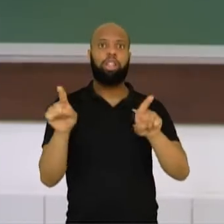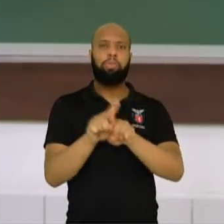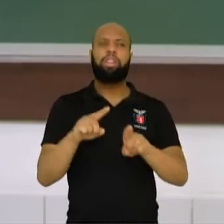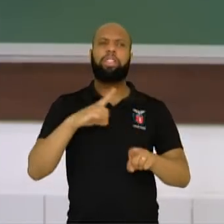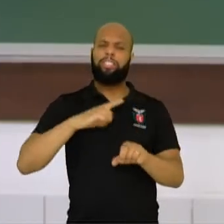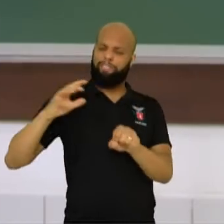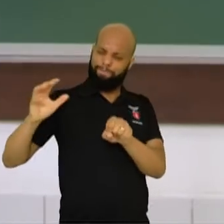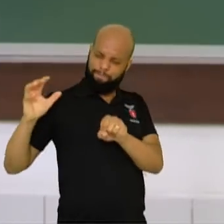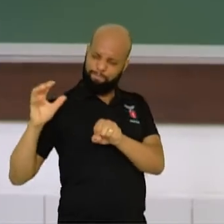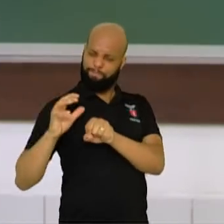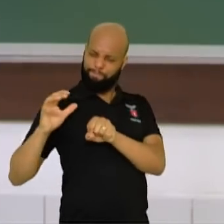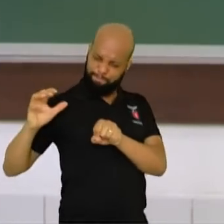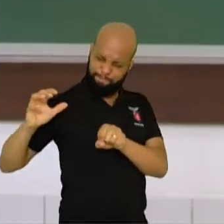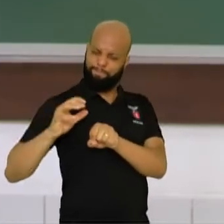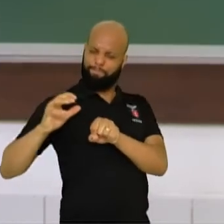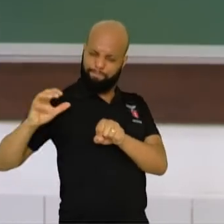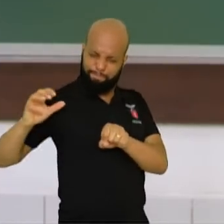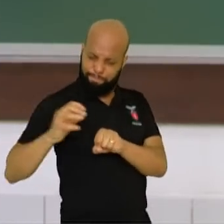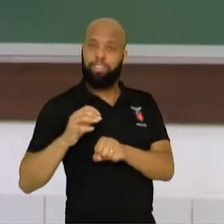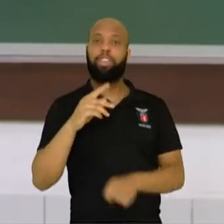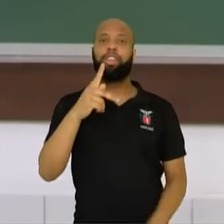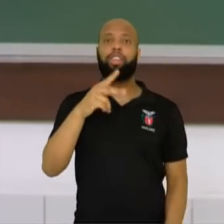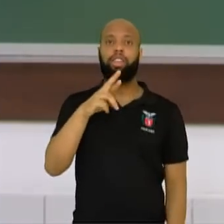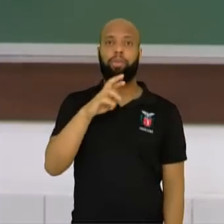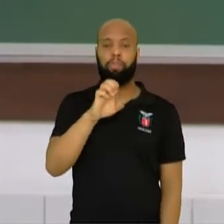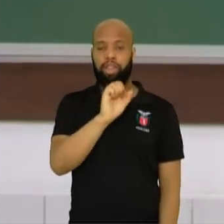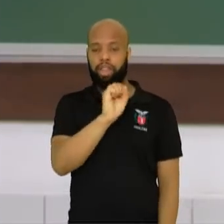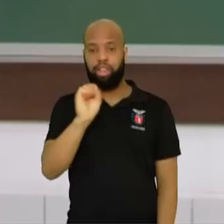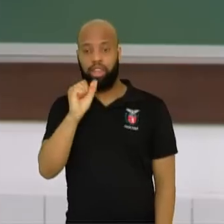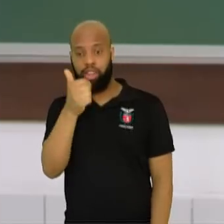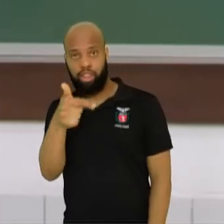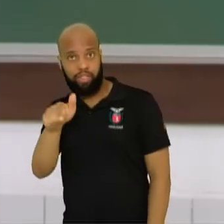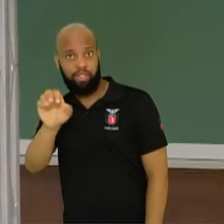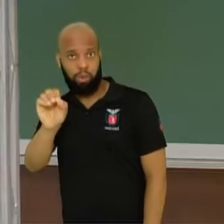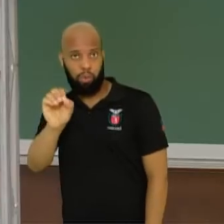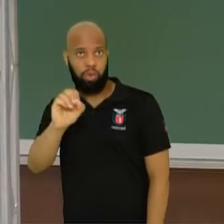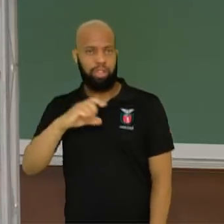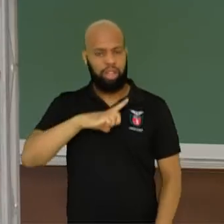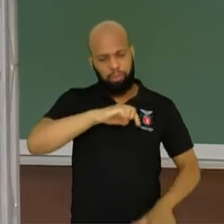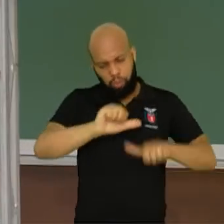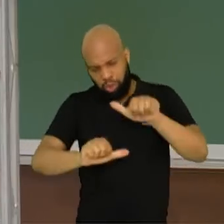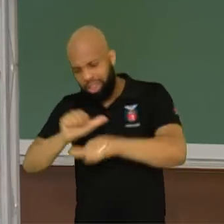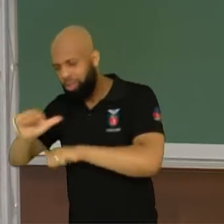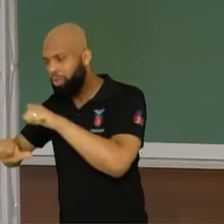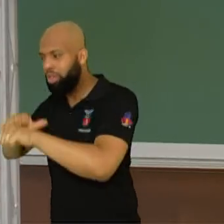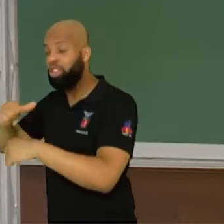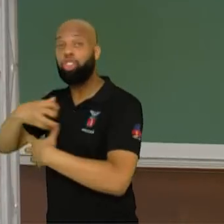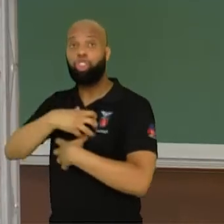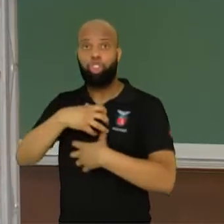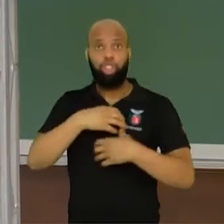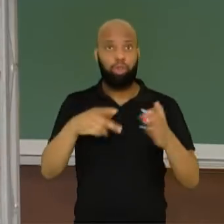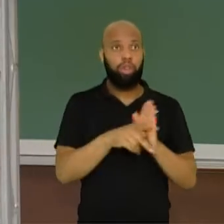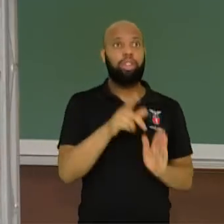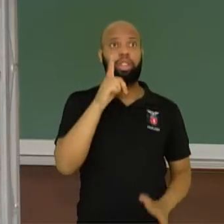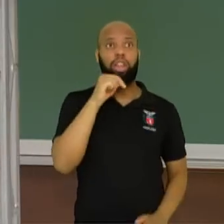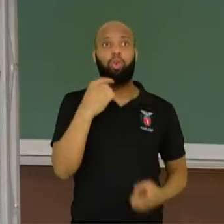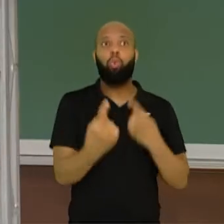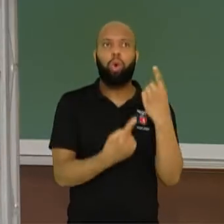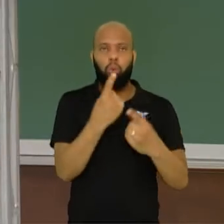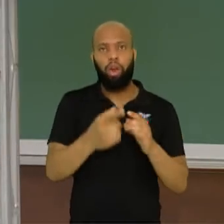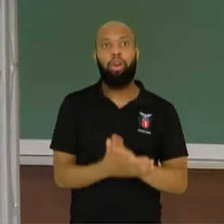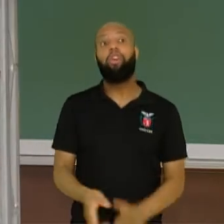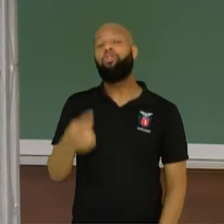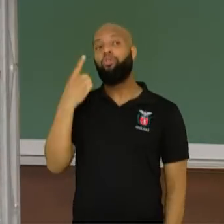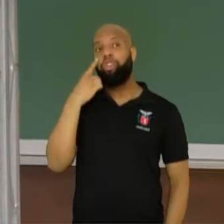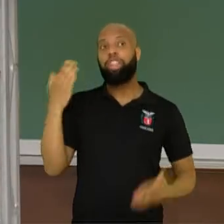dessas passagens. Então vamos lembrar o que é solidificação? Com a diminuição da temperatura, a água vai